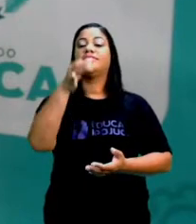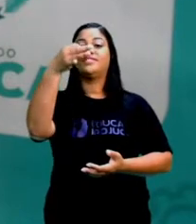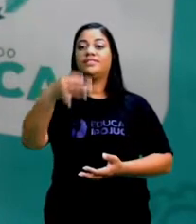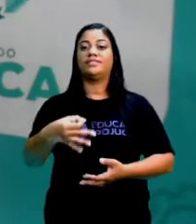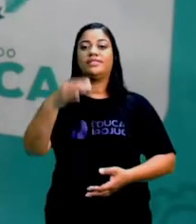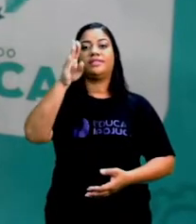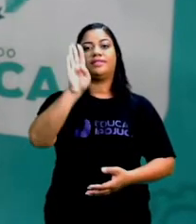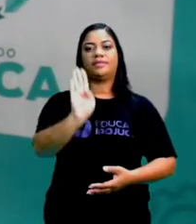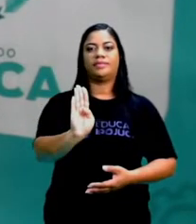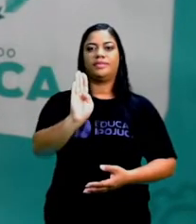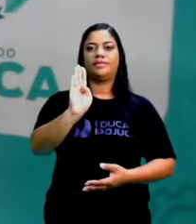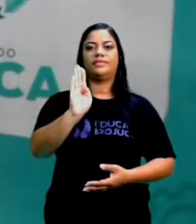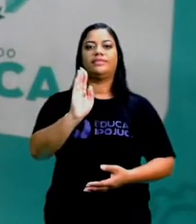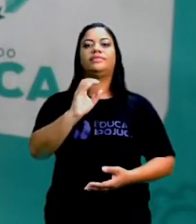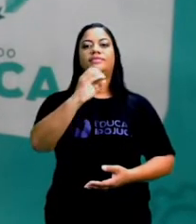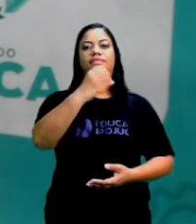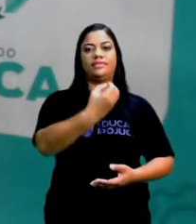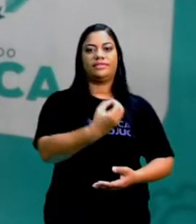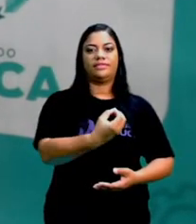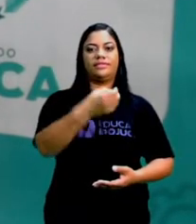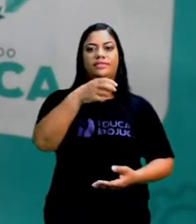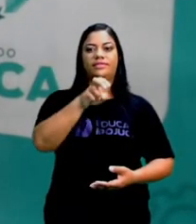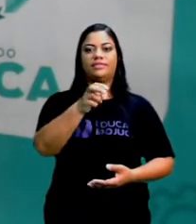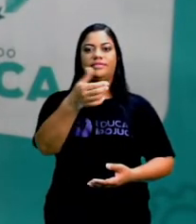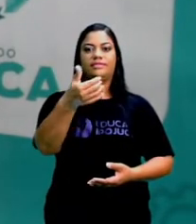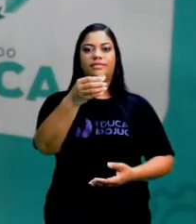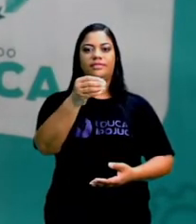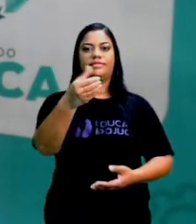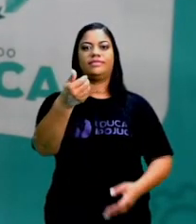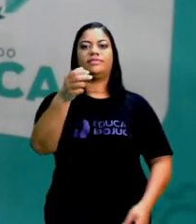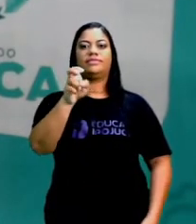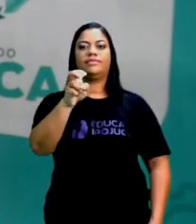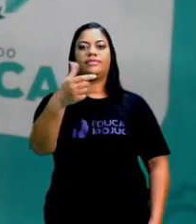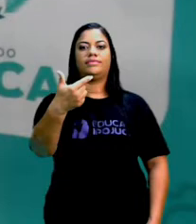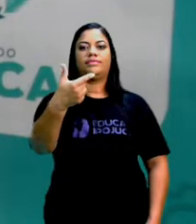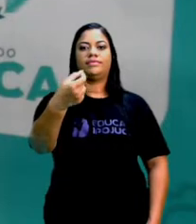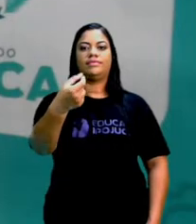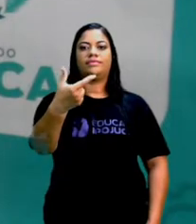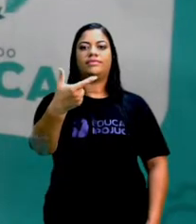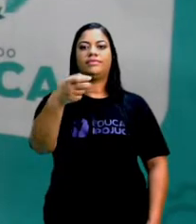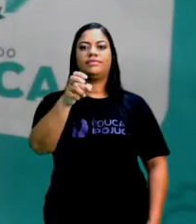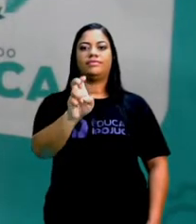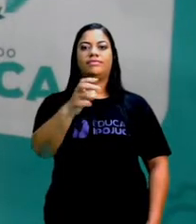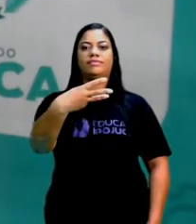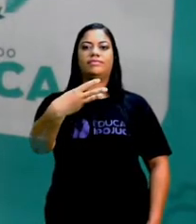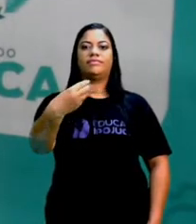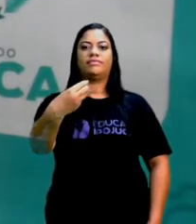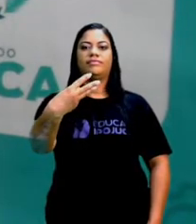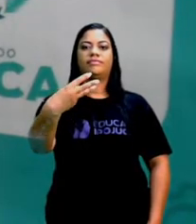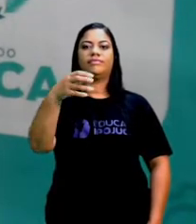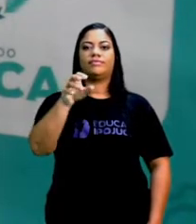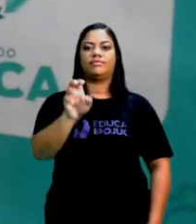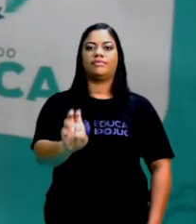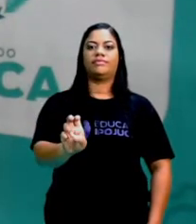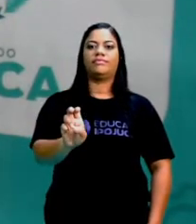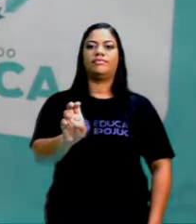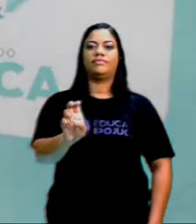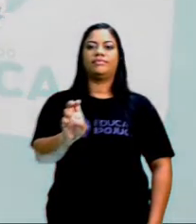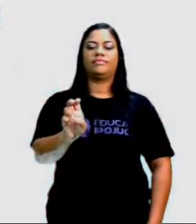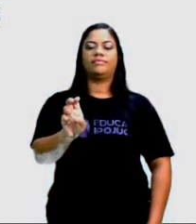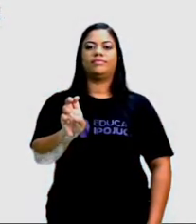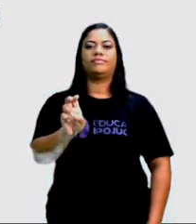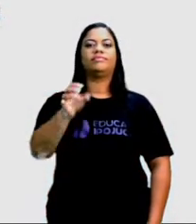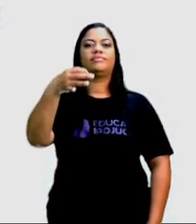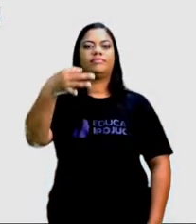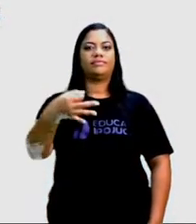B. 0, 5, 10, 15, 20, 25, 30, 35.